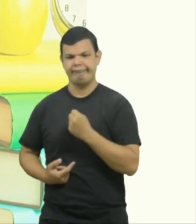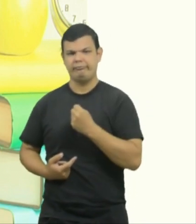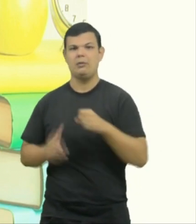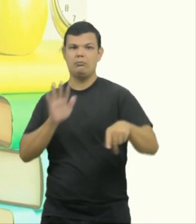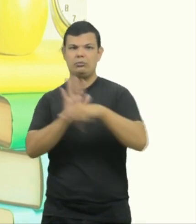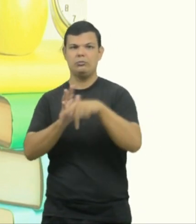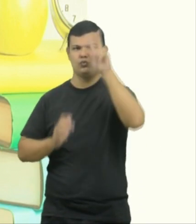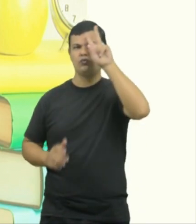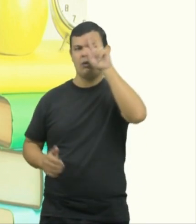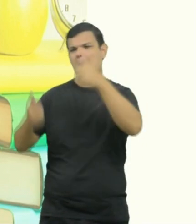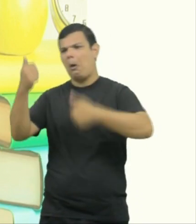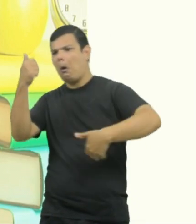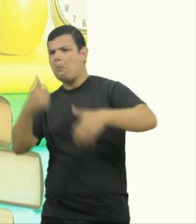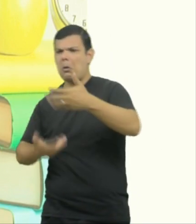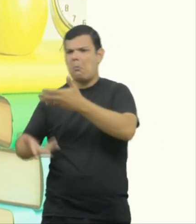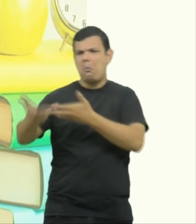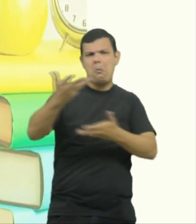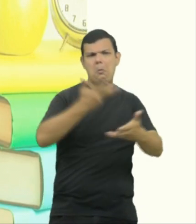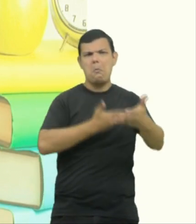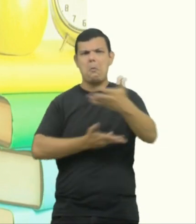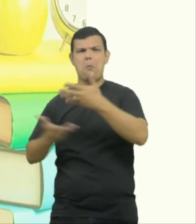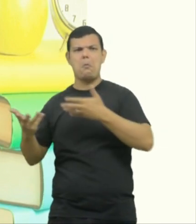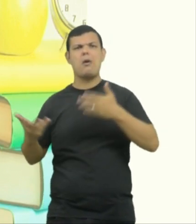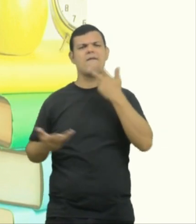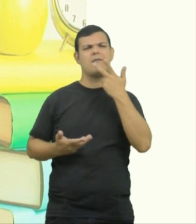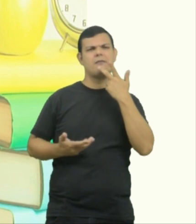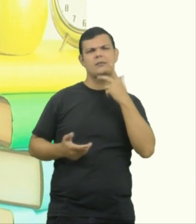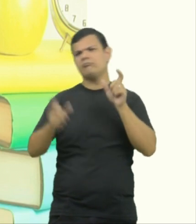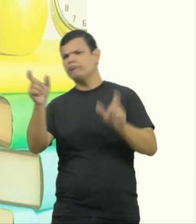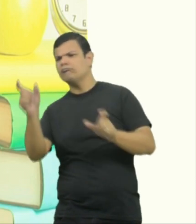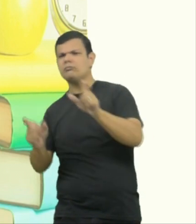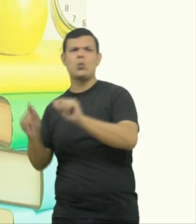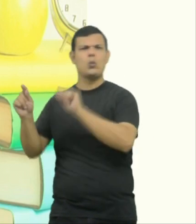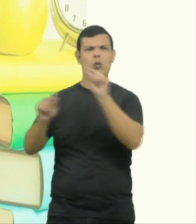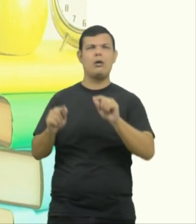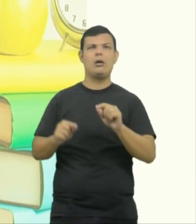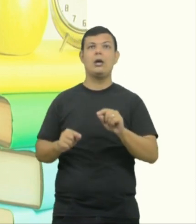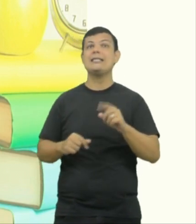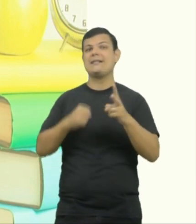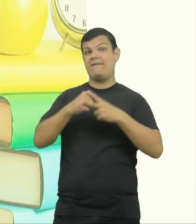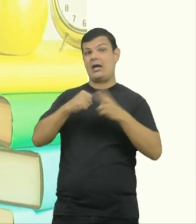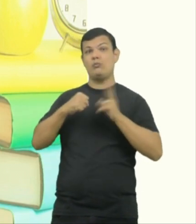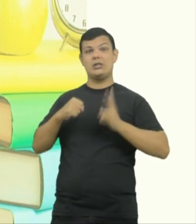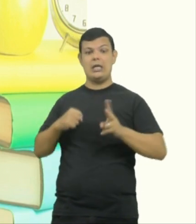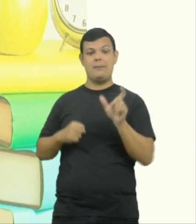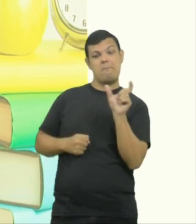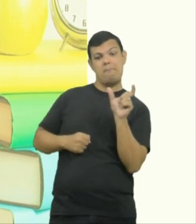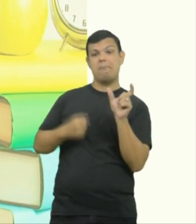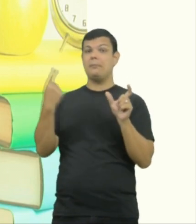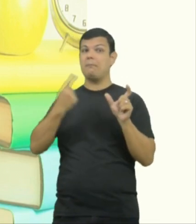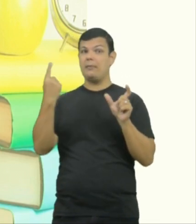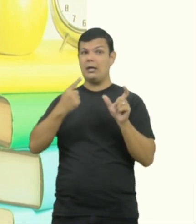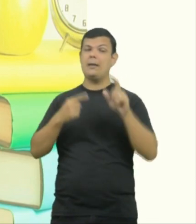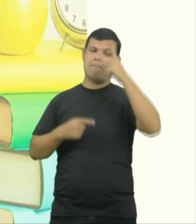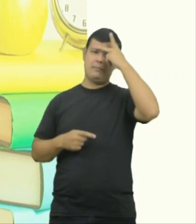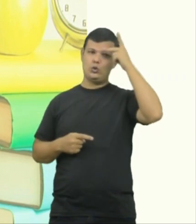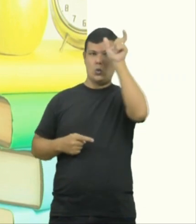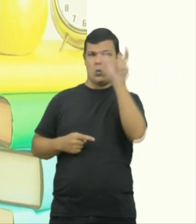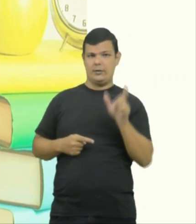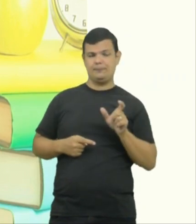é aquele que participa do enredo que narra. Os verbos utilizados são flexionados na primeira pessoa do